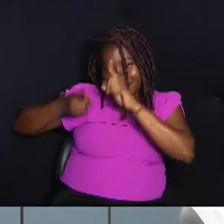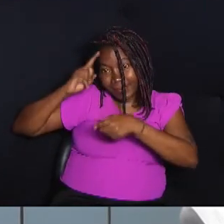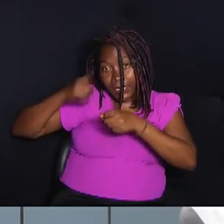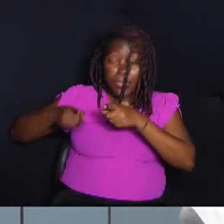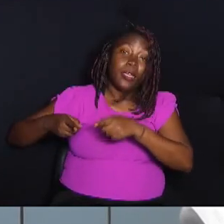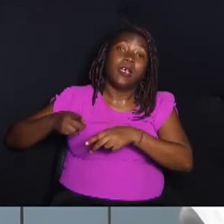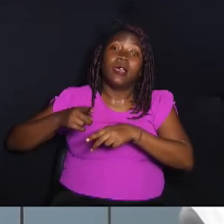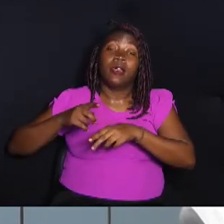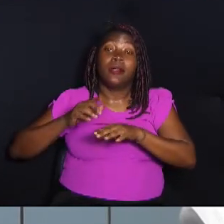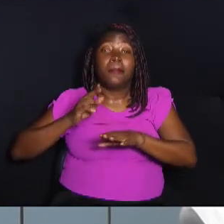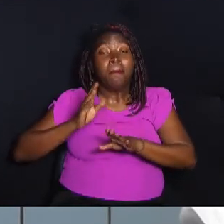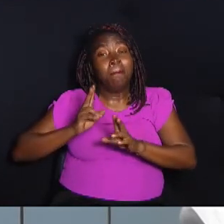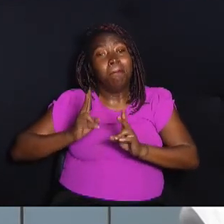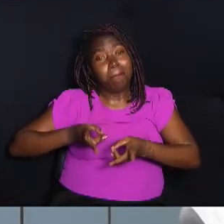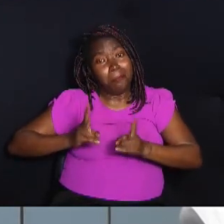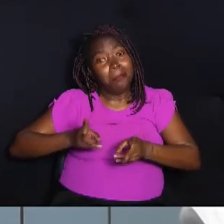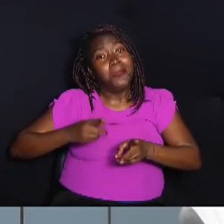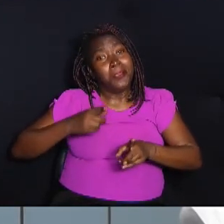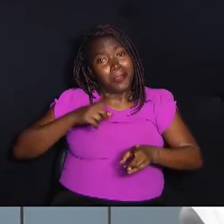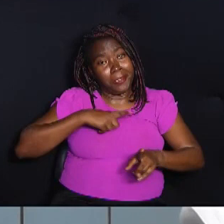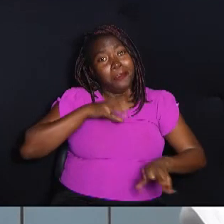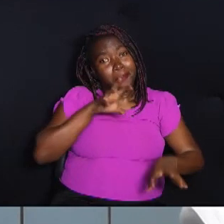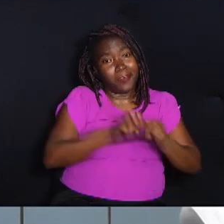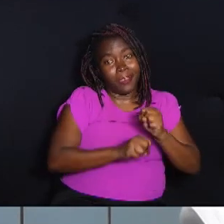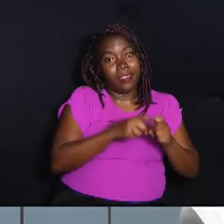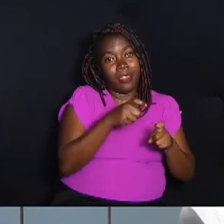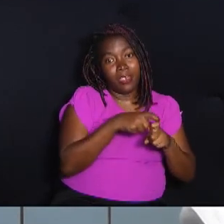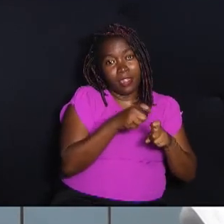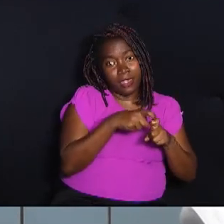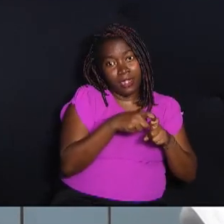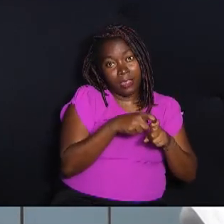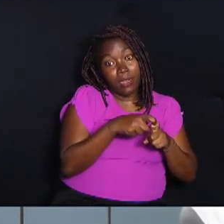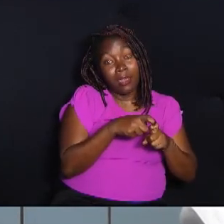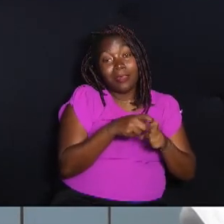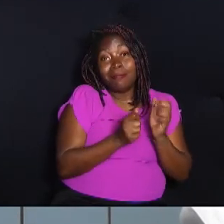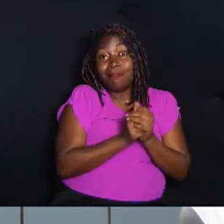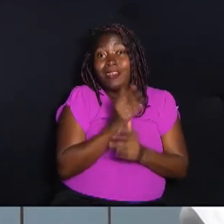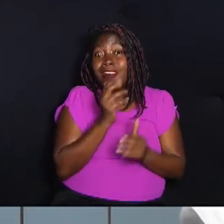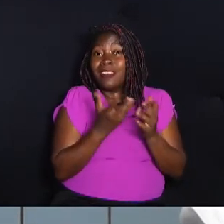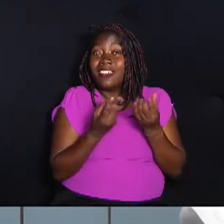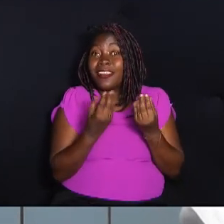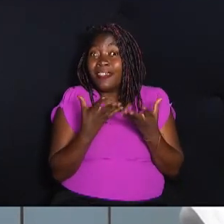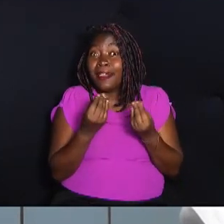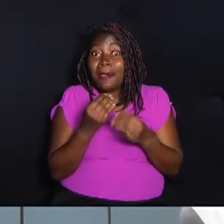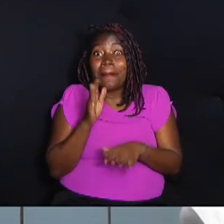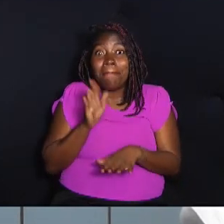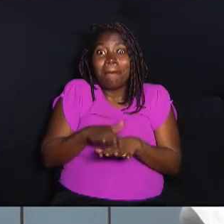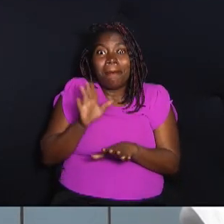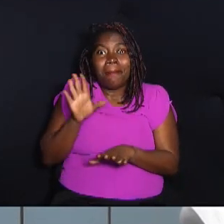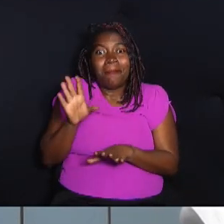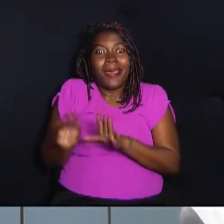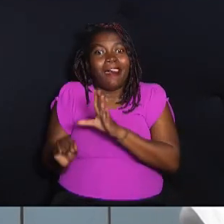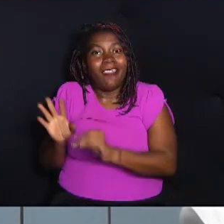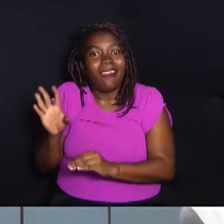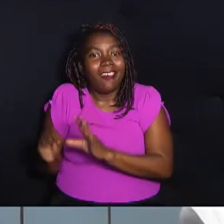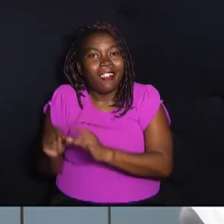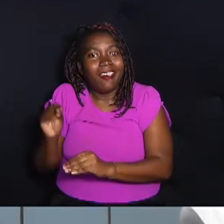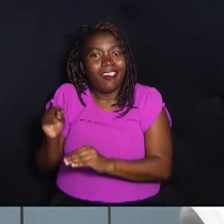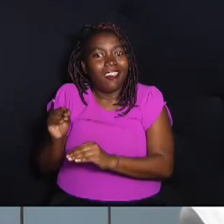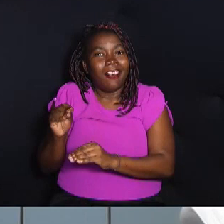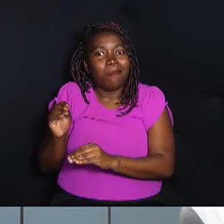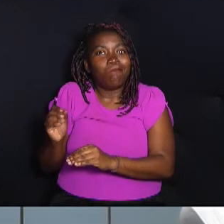de ter a minha formação na área médica, muitas vezes a gente é muito mais intervencionista do que